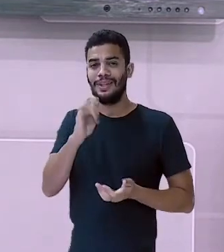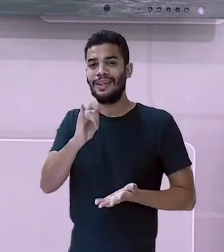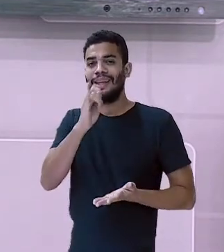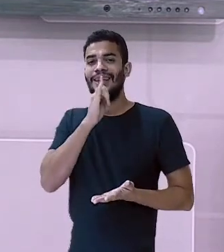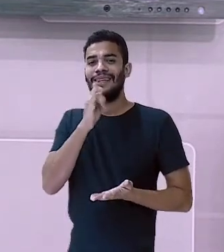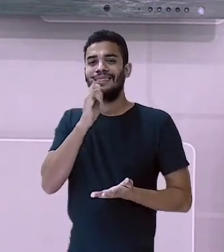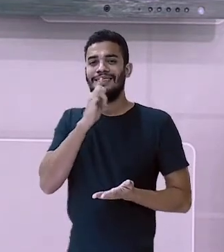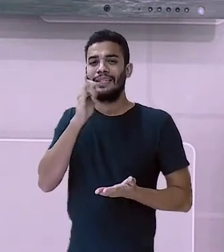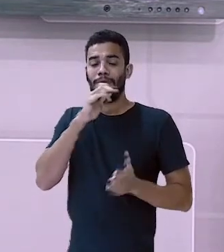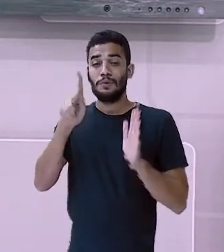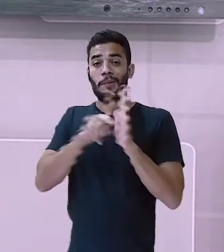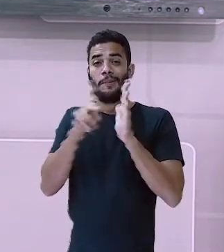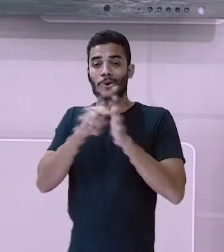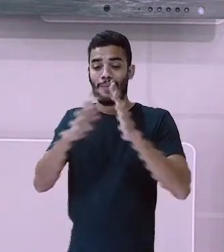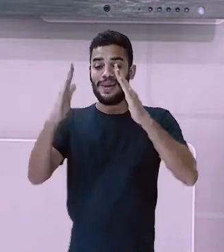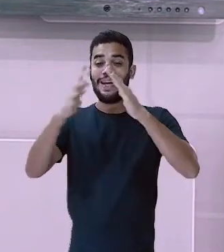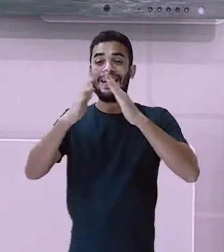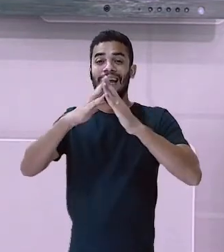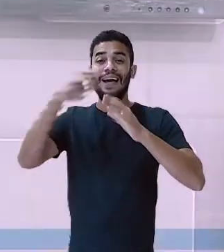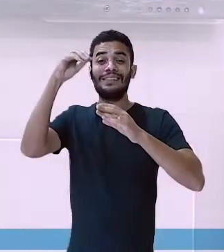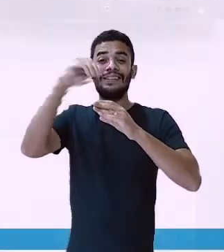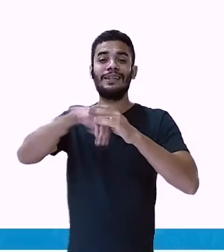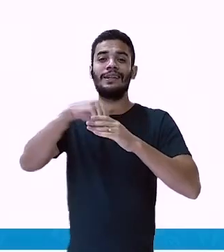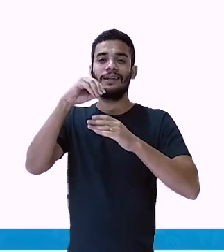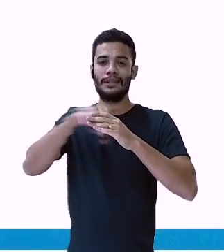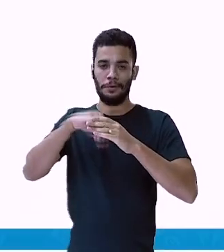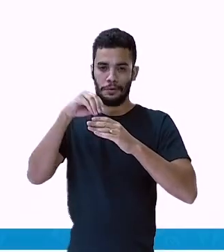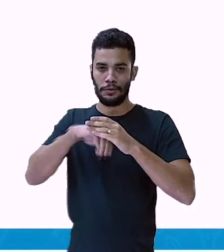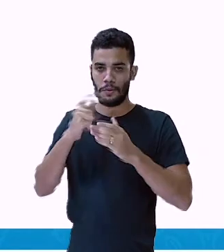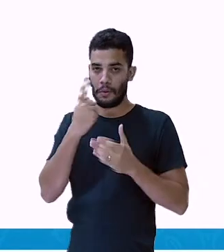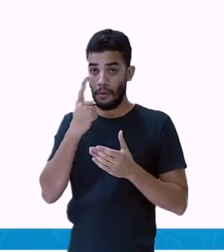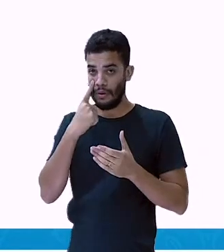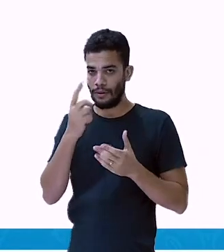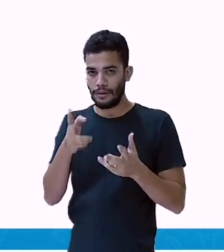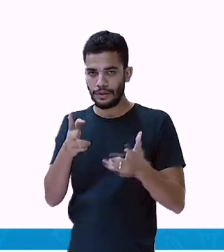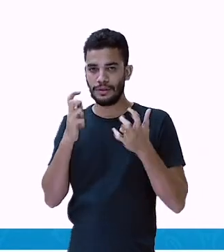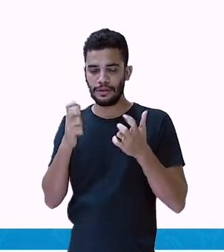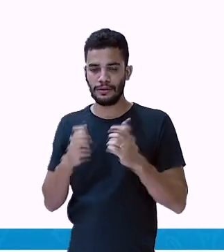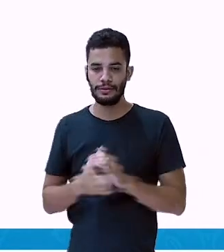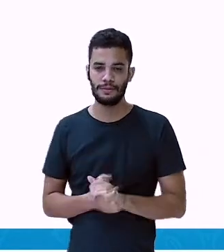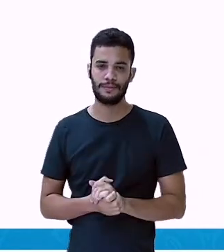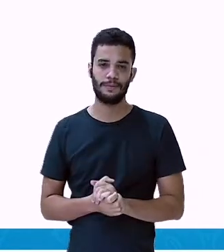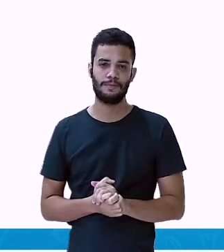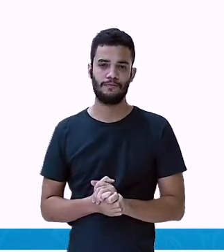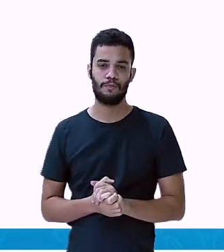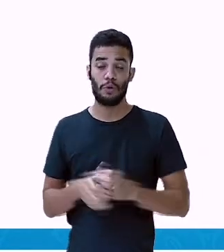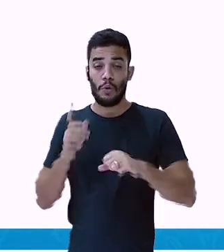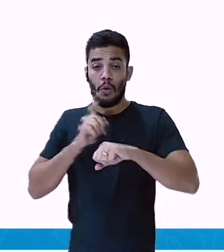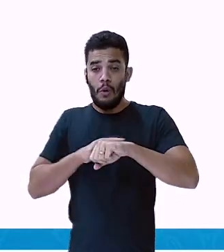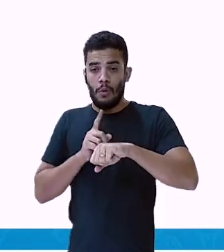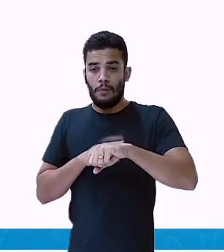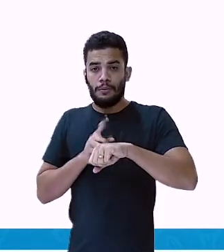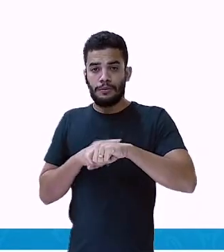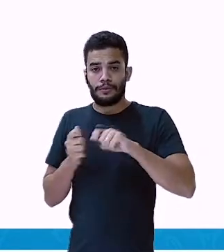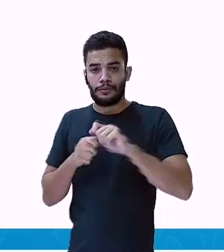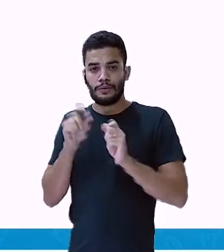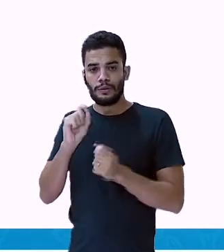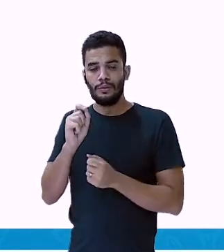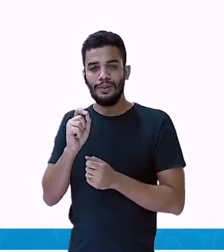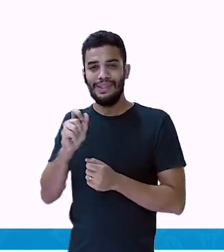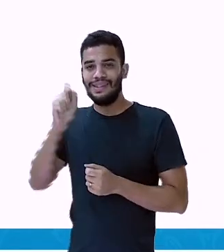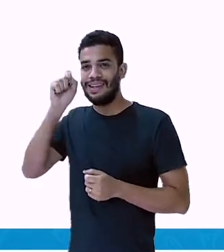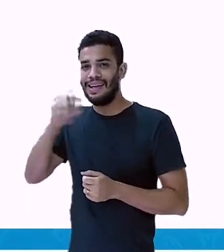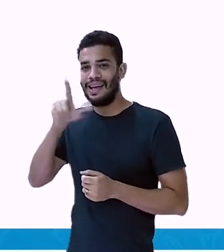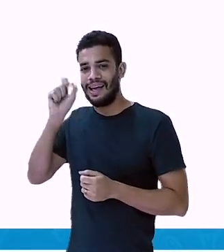na nossa residência. Quando faz-se uma mistura de água e